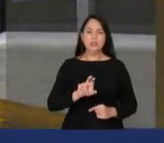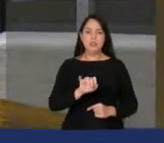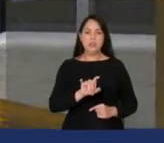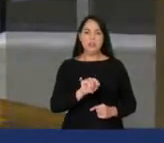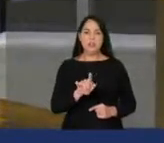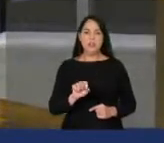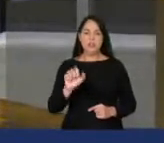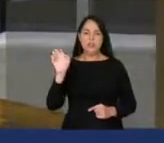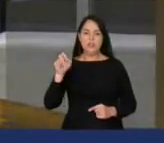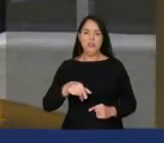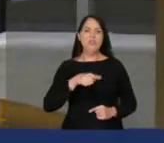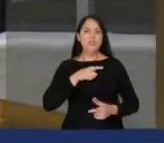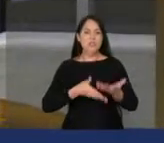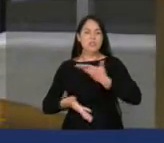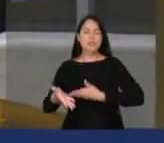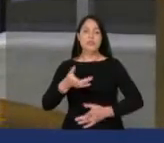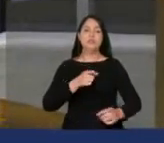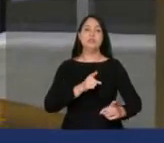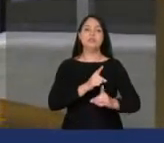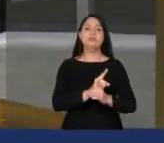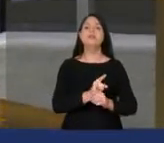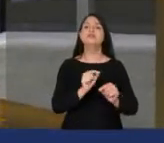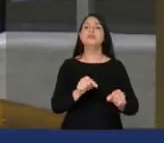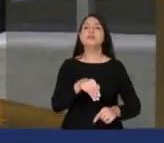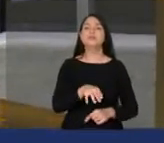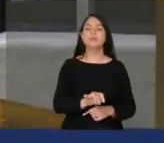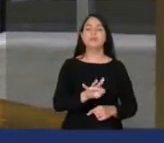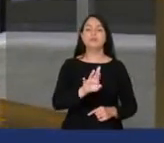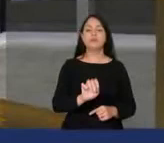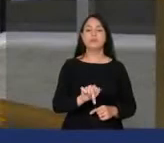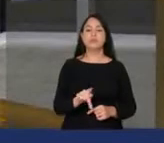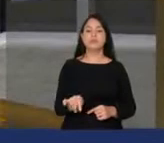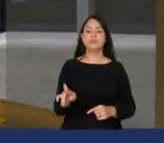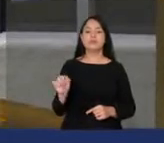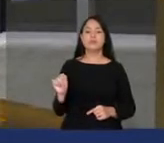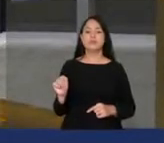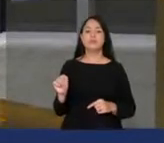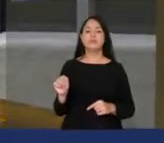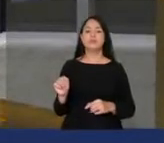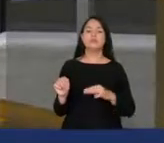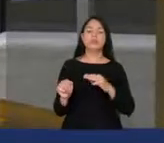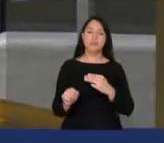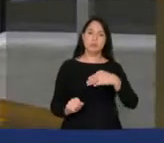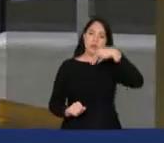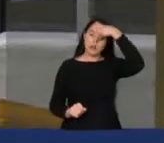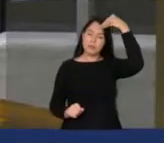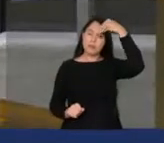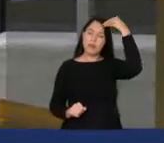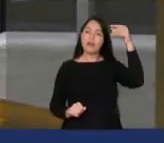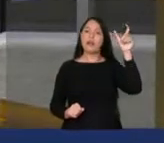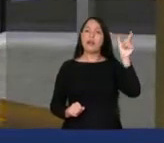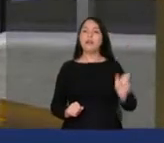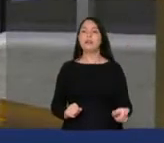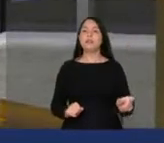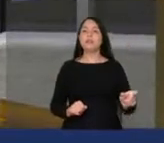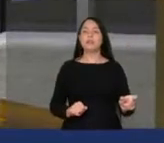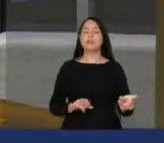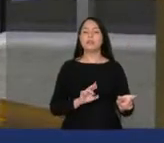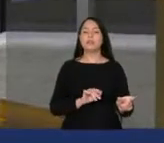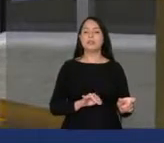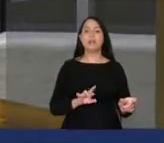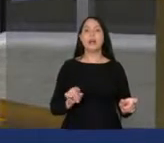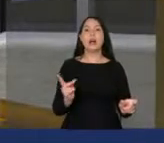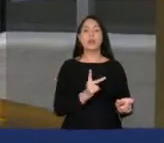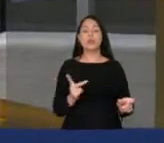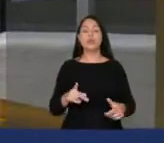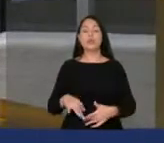encontro da Mestre Pequenina com a Madrinha Peregrina, duas firmes autoridades e delicadas líderes